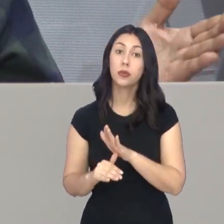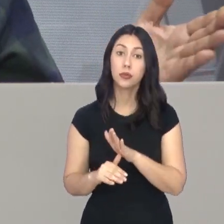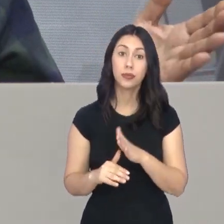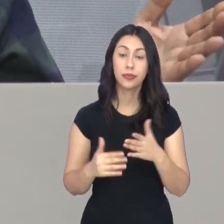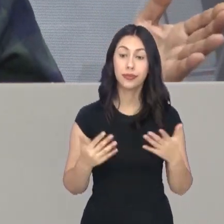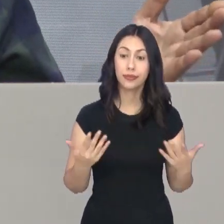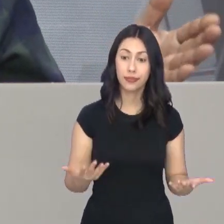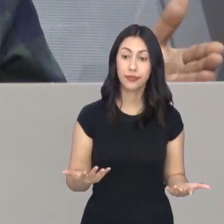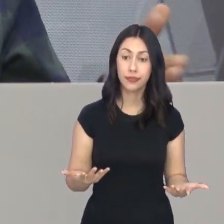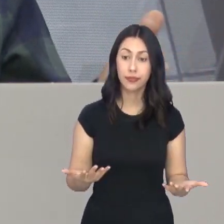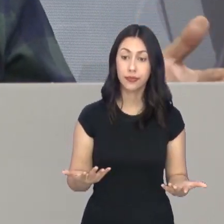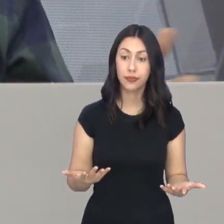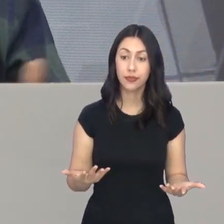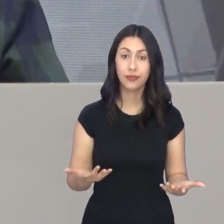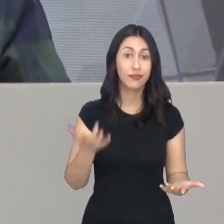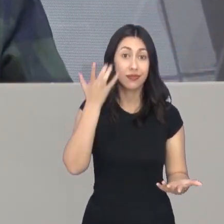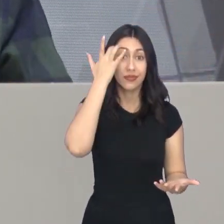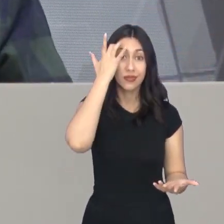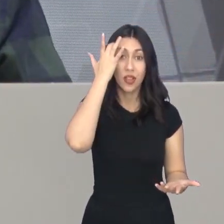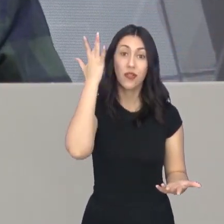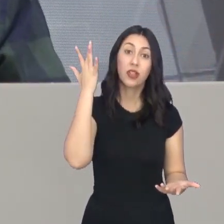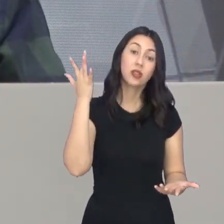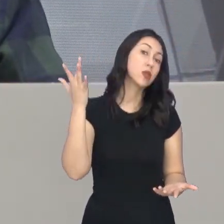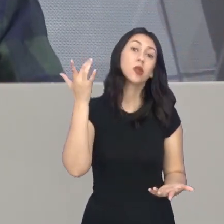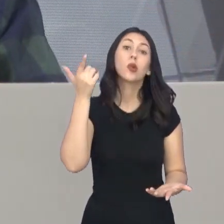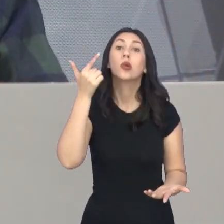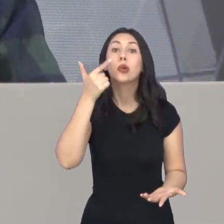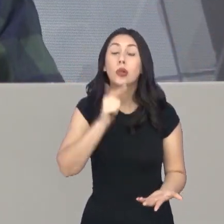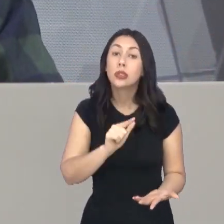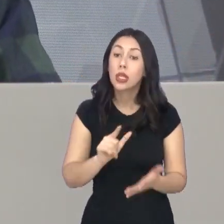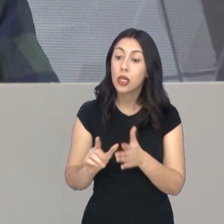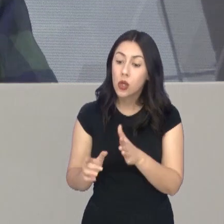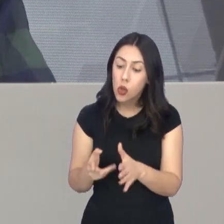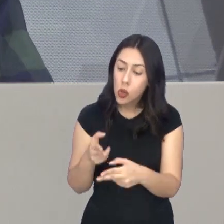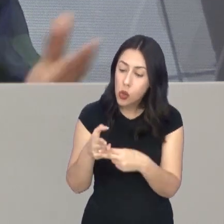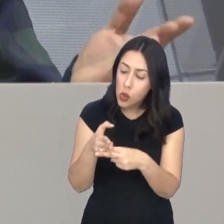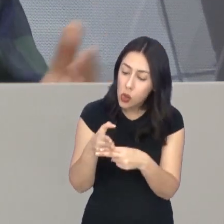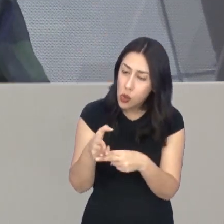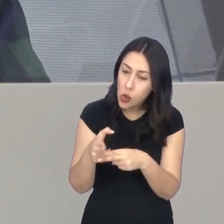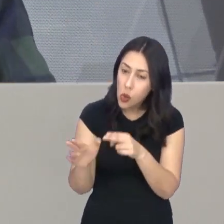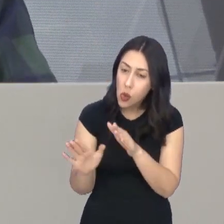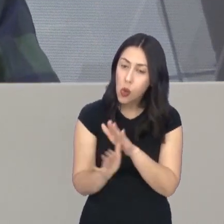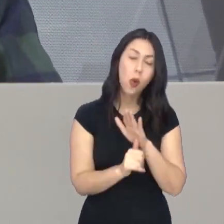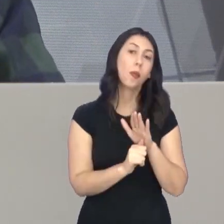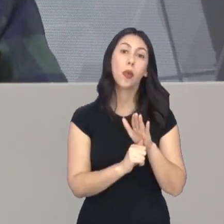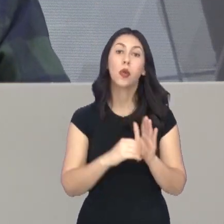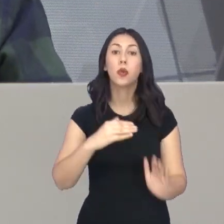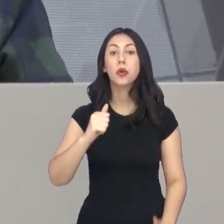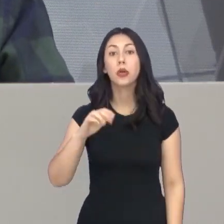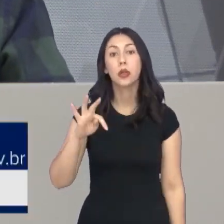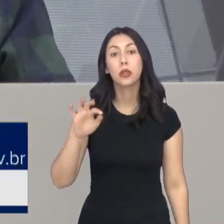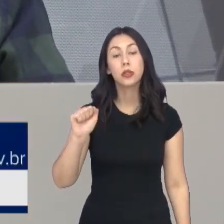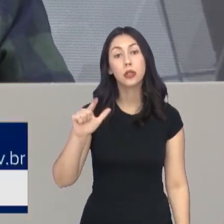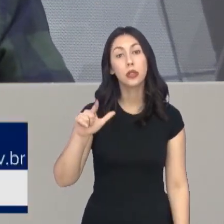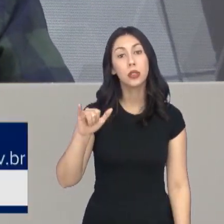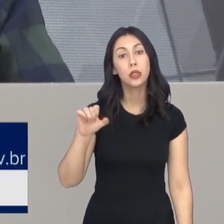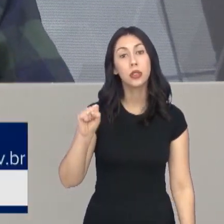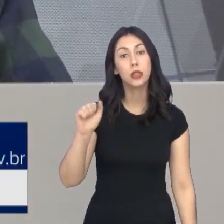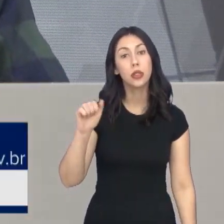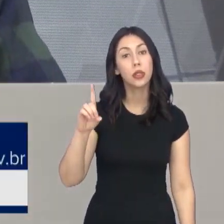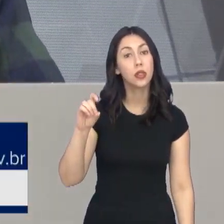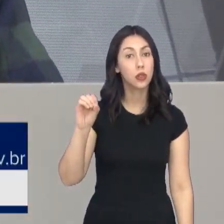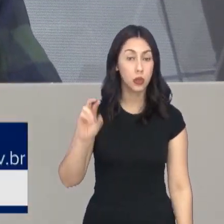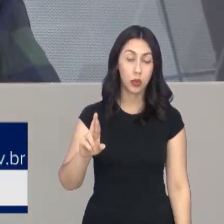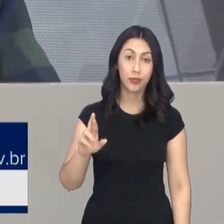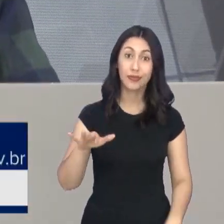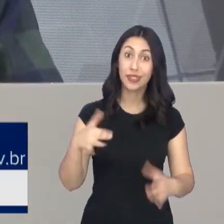que facilmente eles conseguem retirar aquela peça chamada catalisador, que é do escapamento. Então, aumentou muito